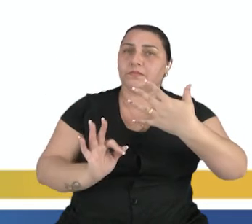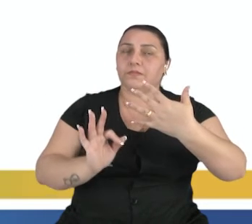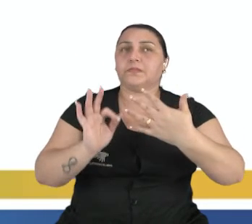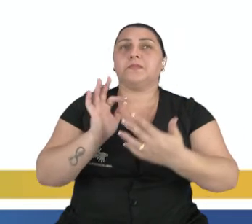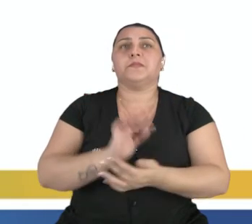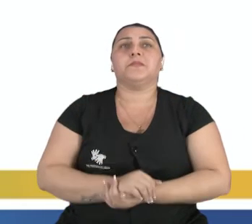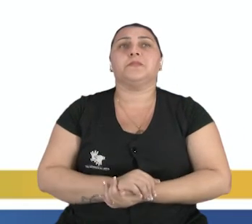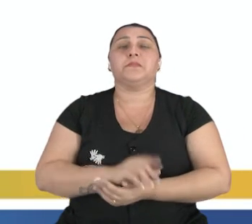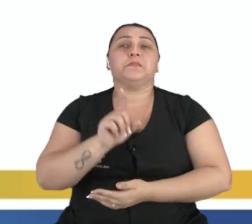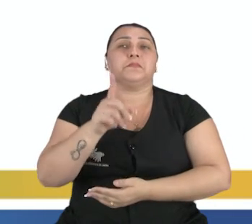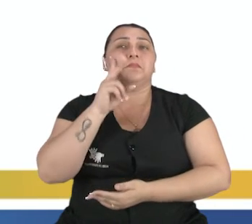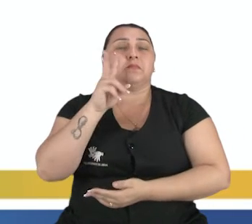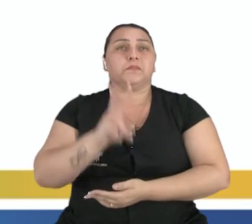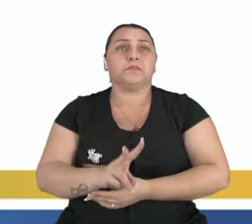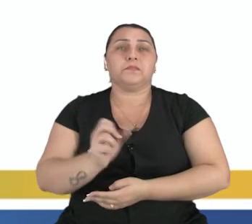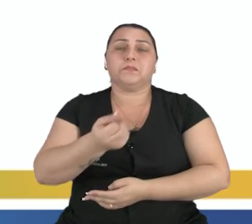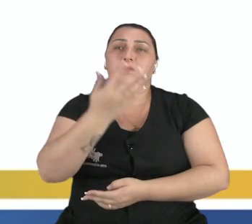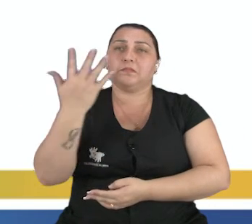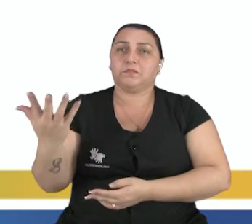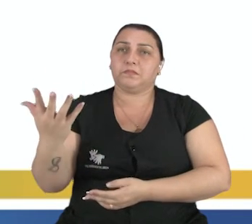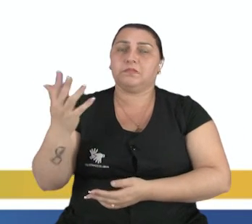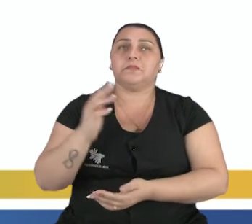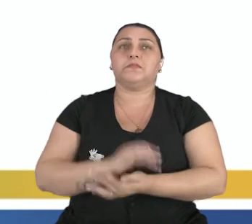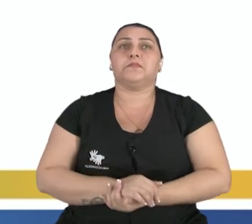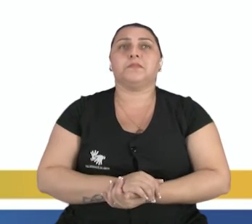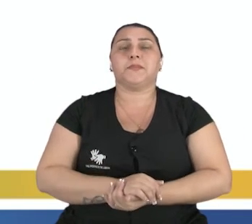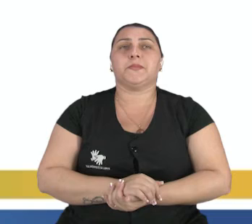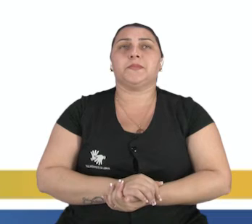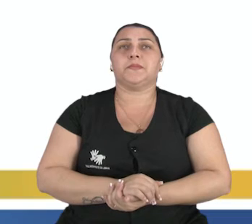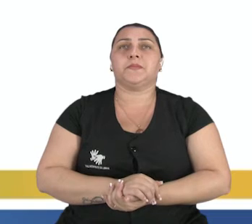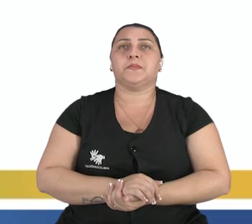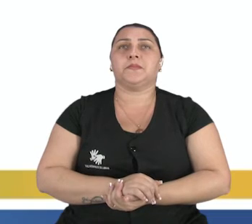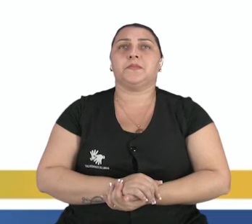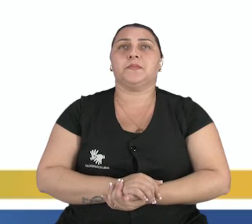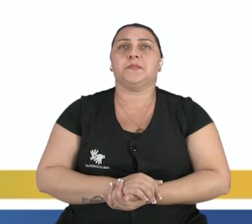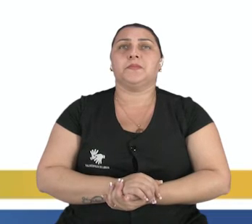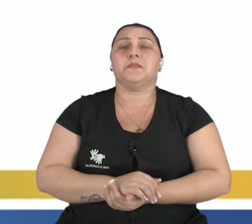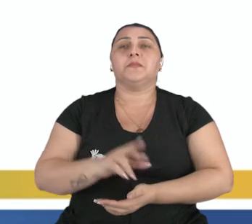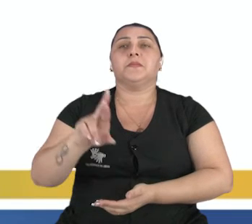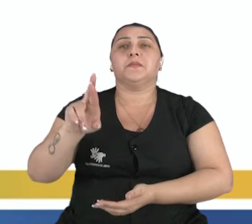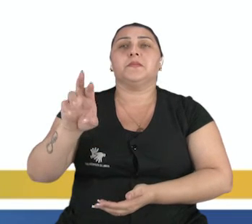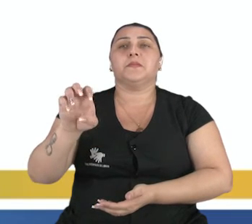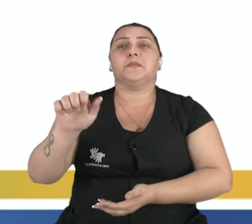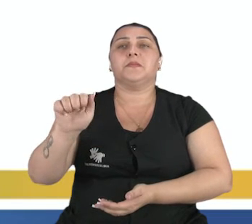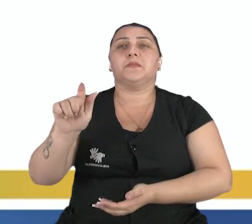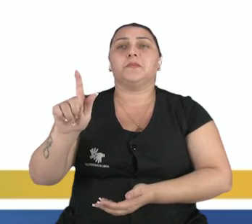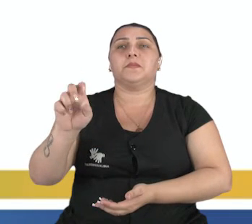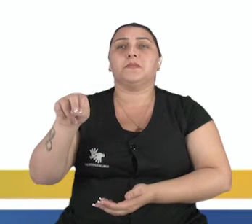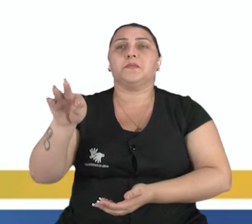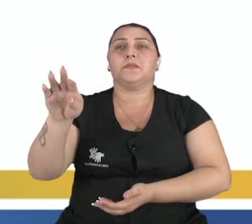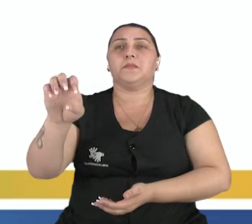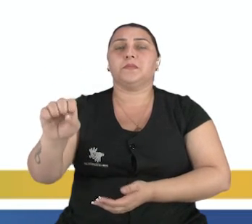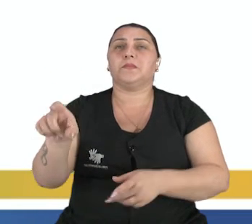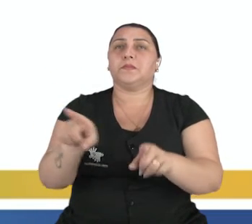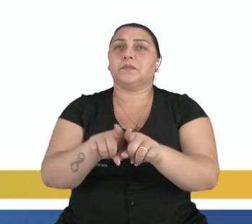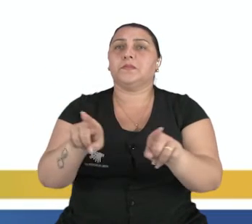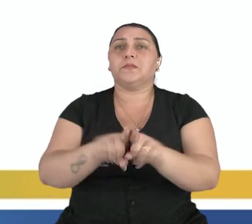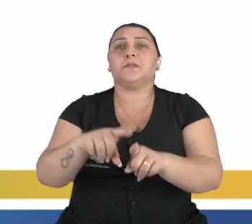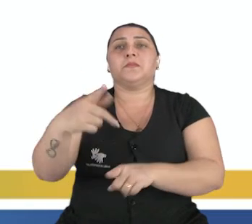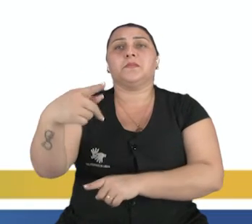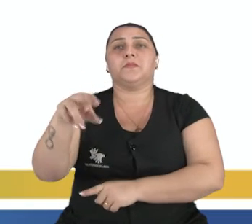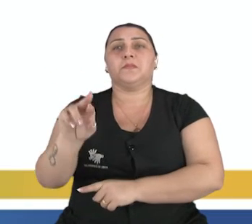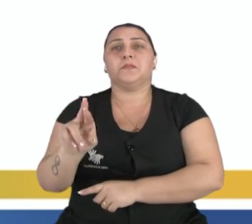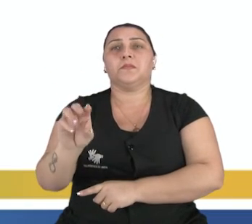químico e você verificar a quantidade deles, né? Assim como dos reagentes, também observar dos